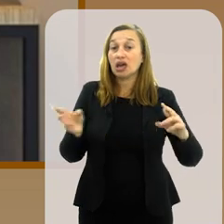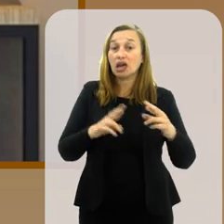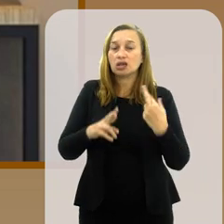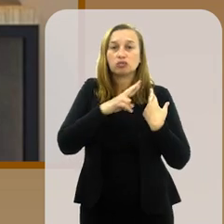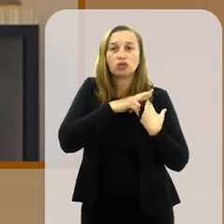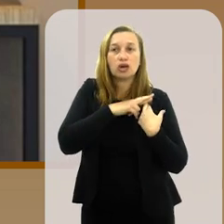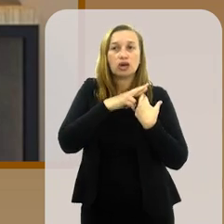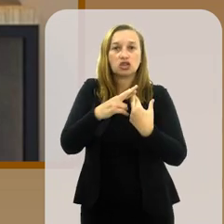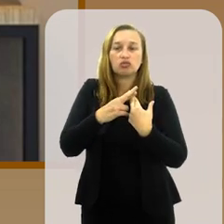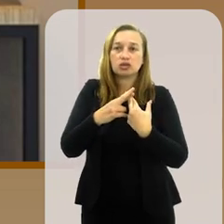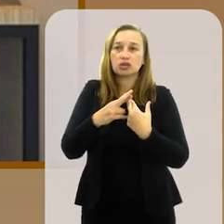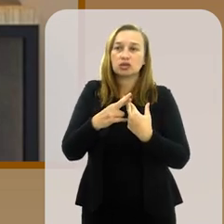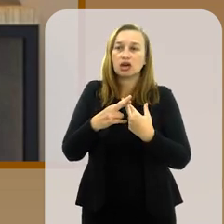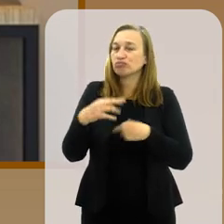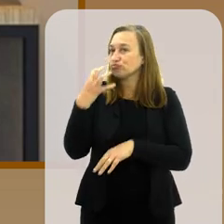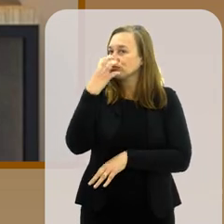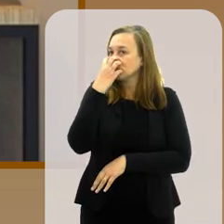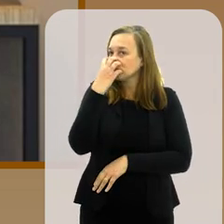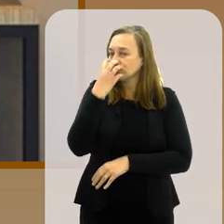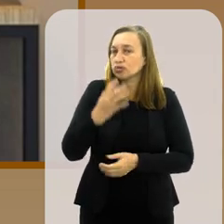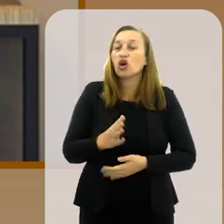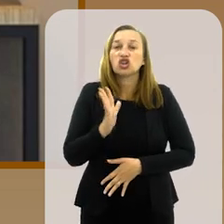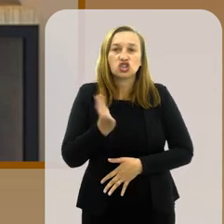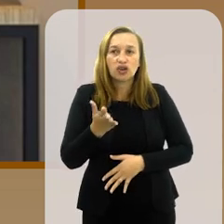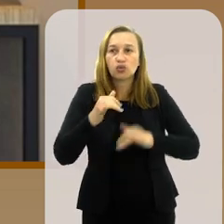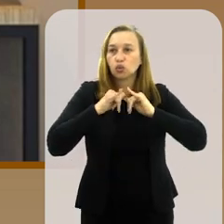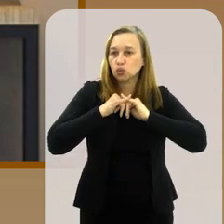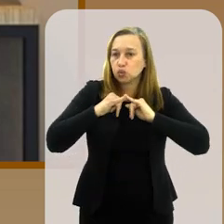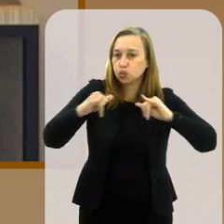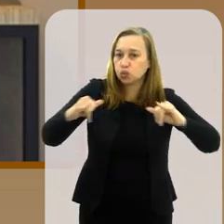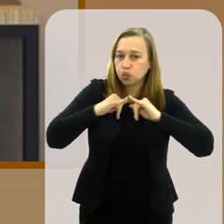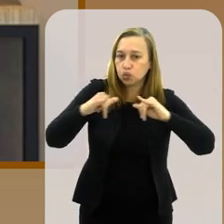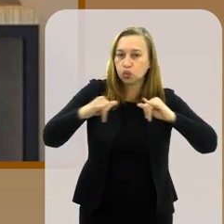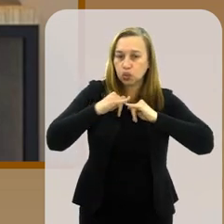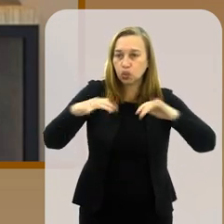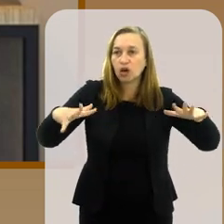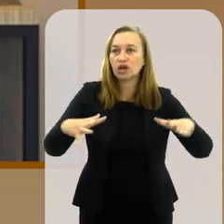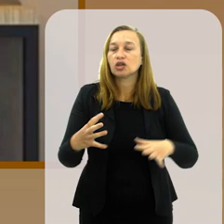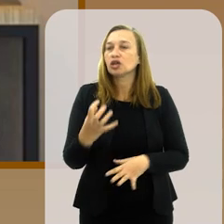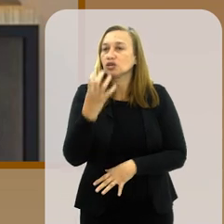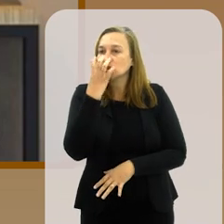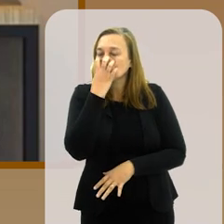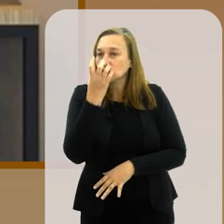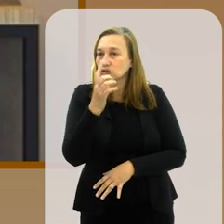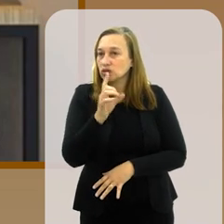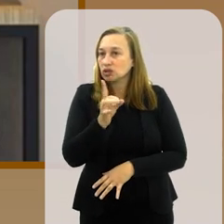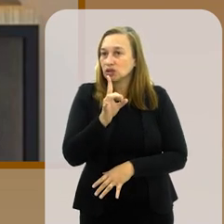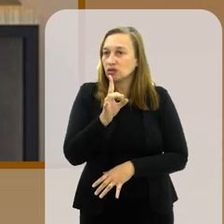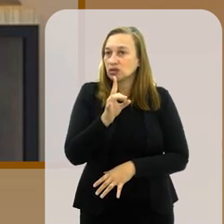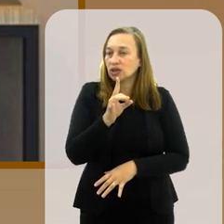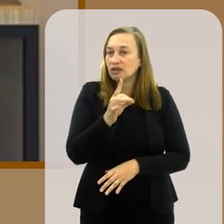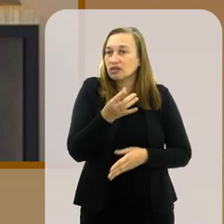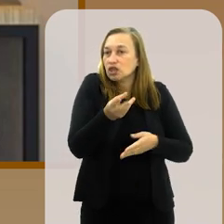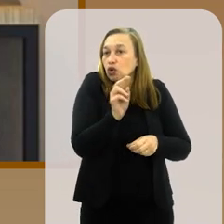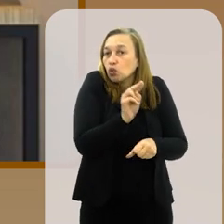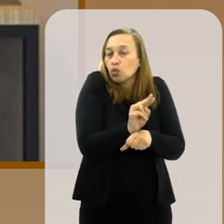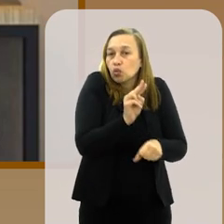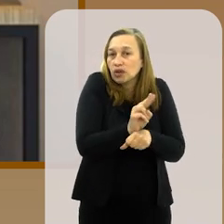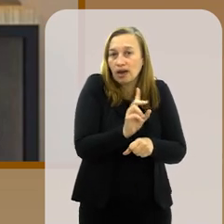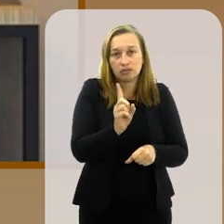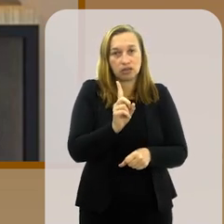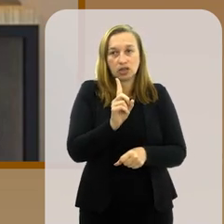relação aos responsáveis por esses cães. Né? Já foi divulgado que esses cães não estavam sendo